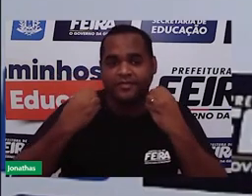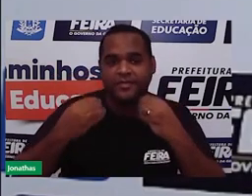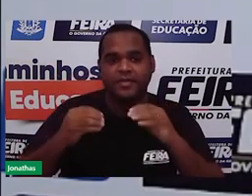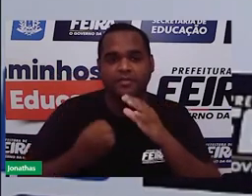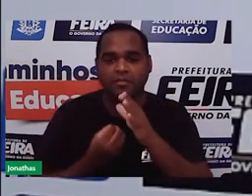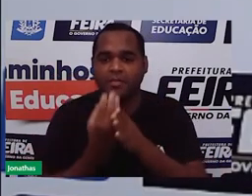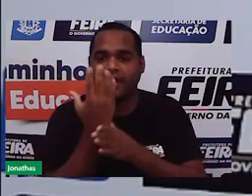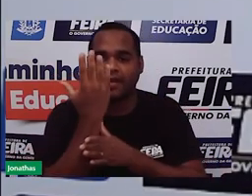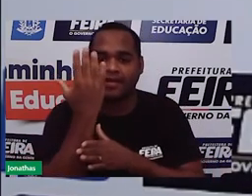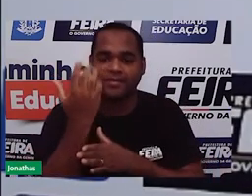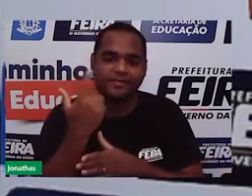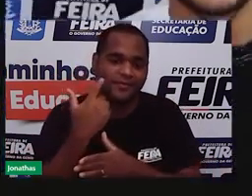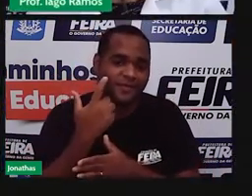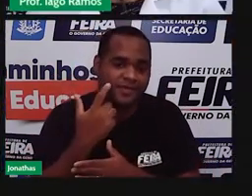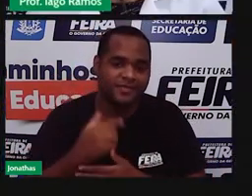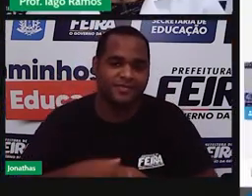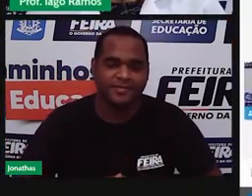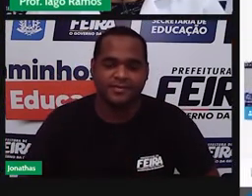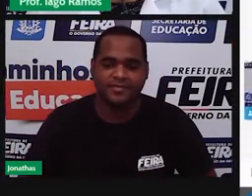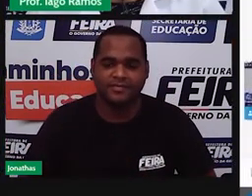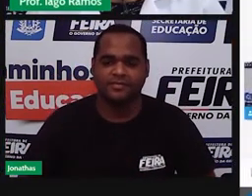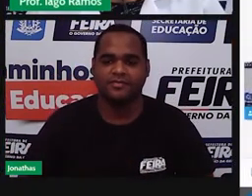só.